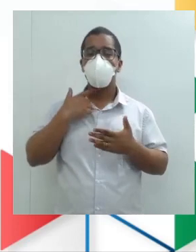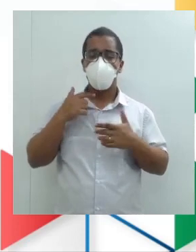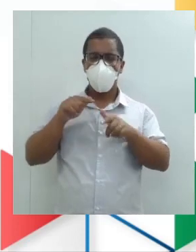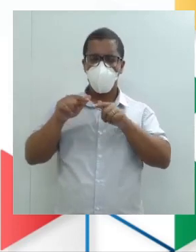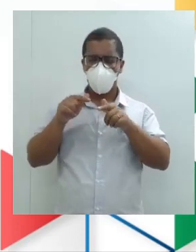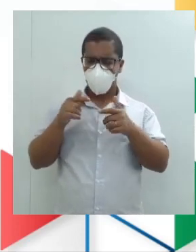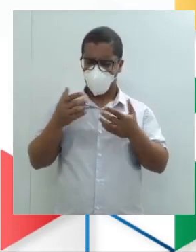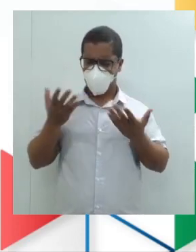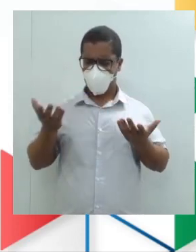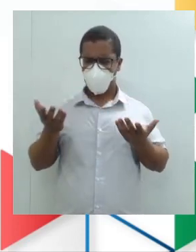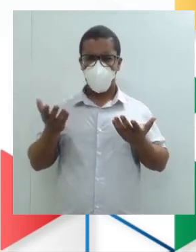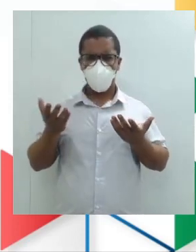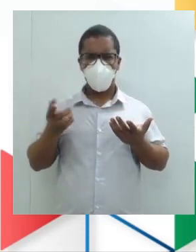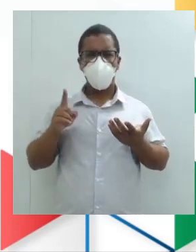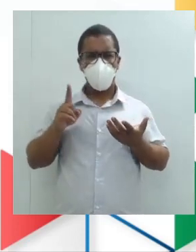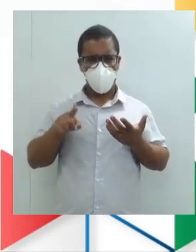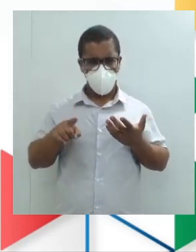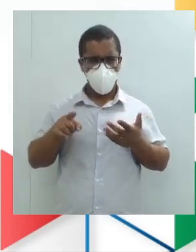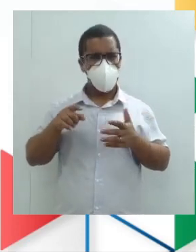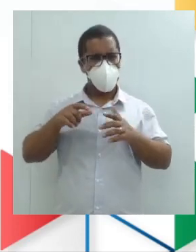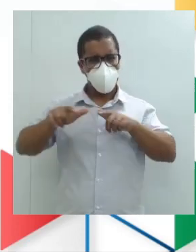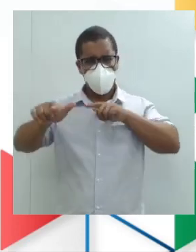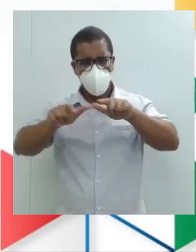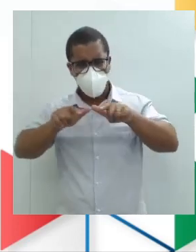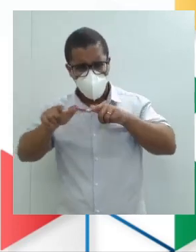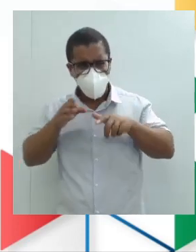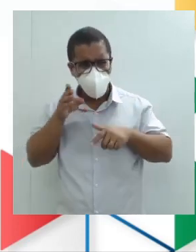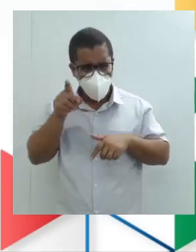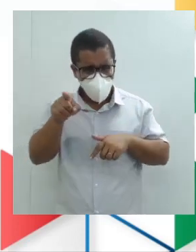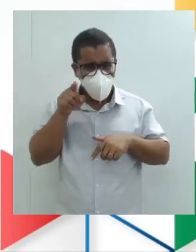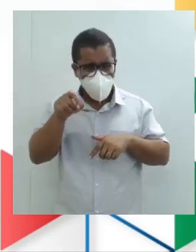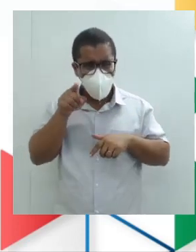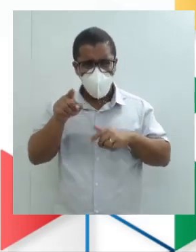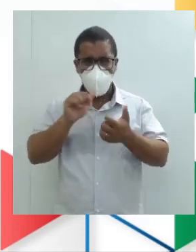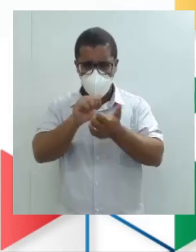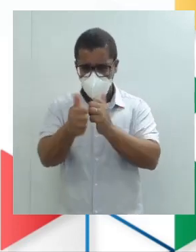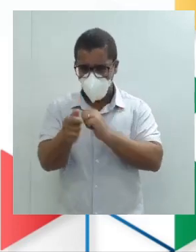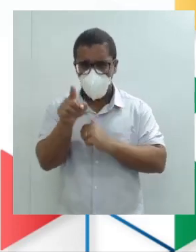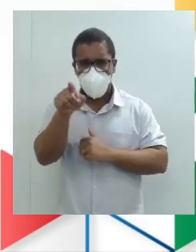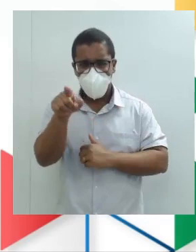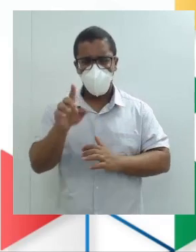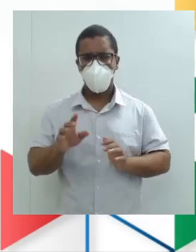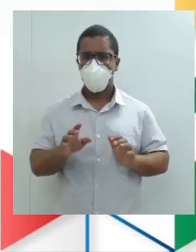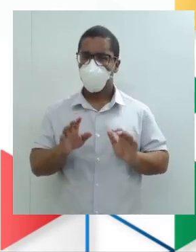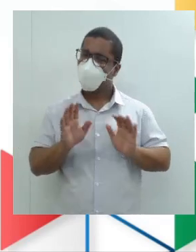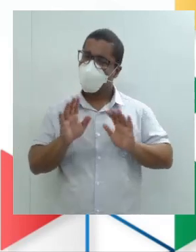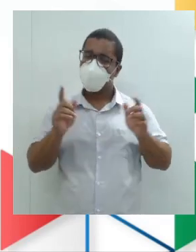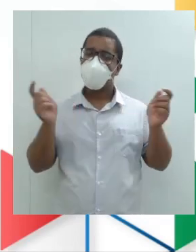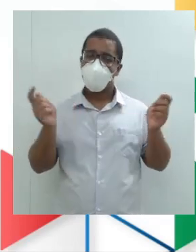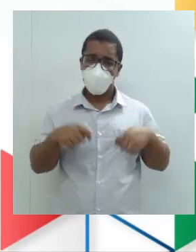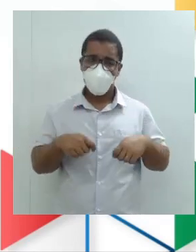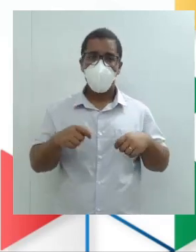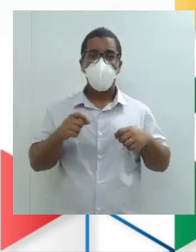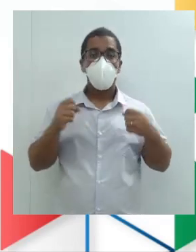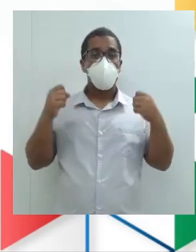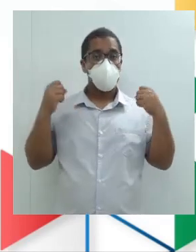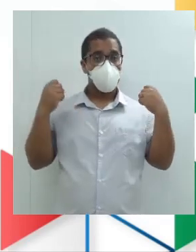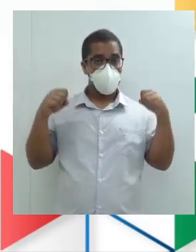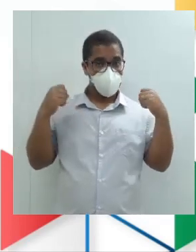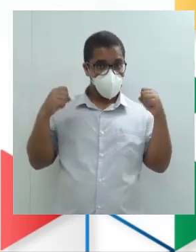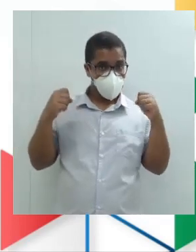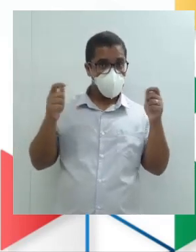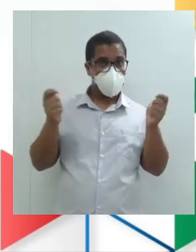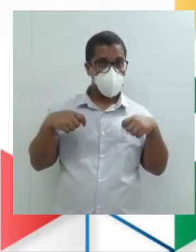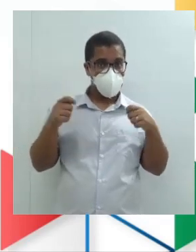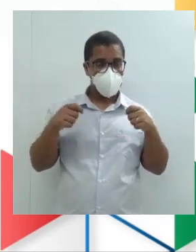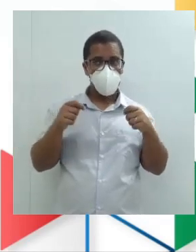assim, professora? A pessoa vai praticar no ambiente de trabalho esportes? Não, dá até para praticar atividade física, a não ser que você trabalhe